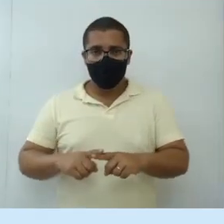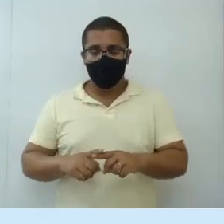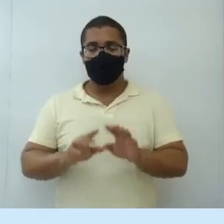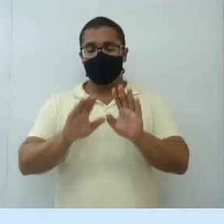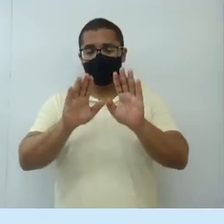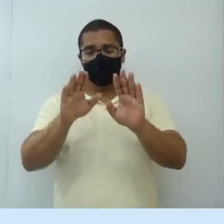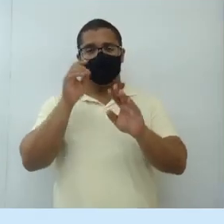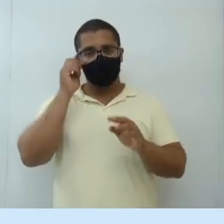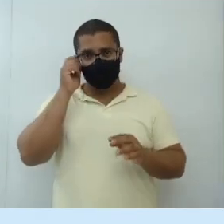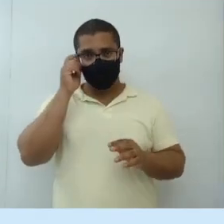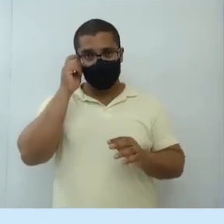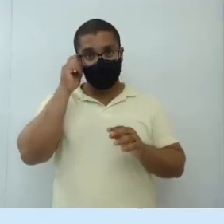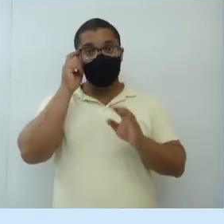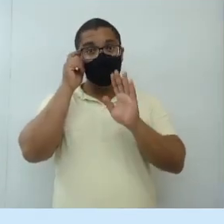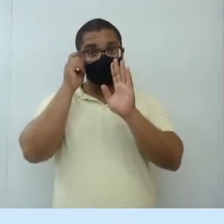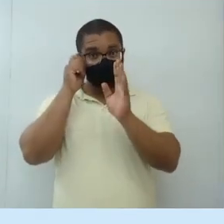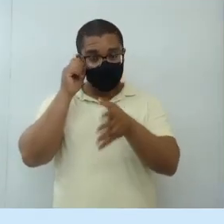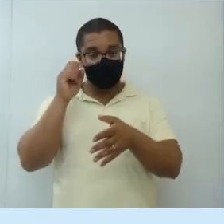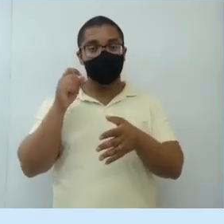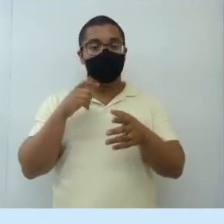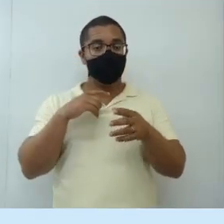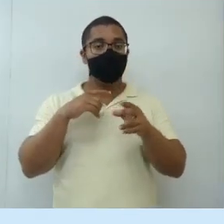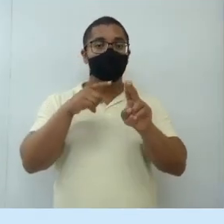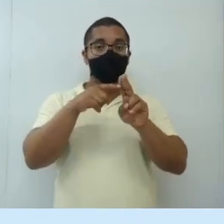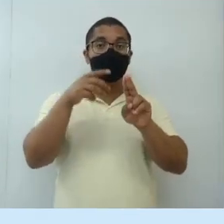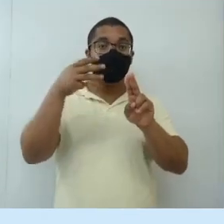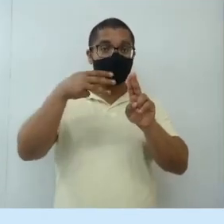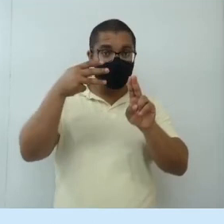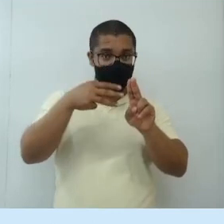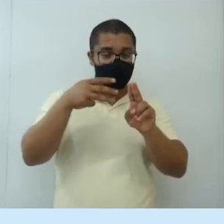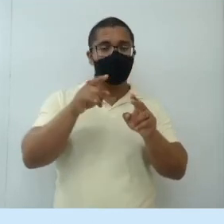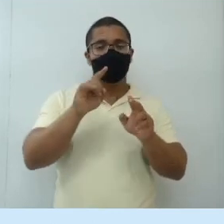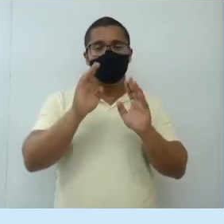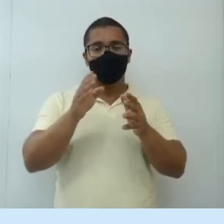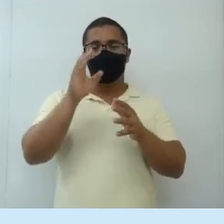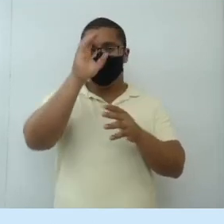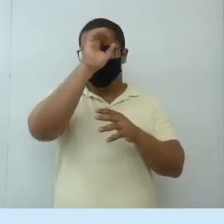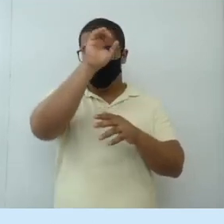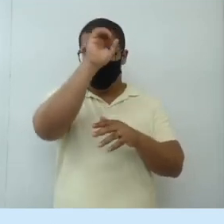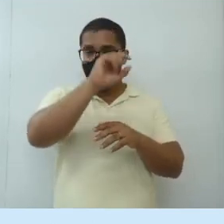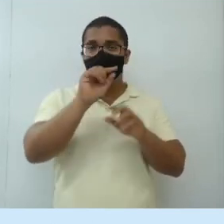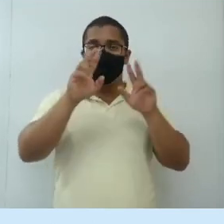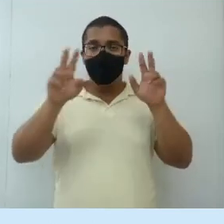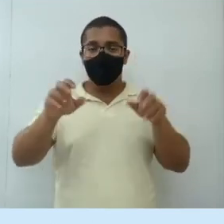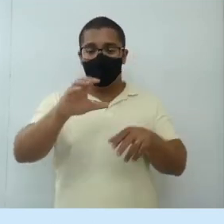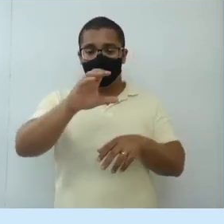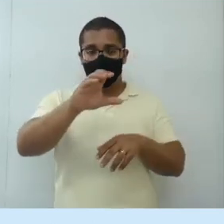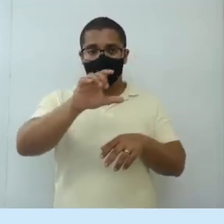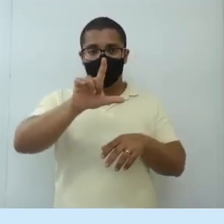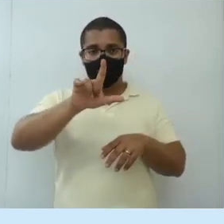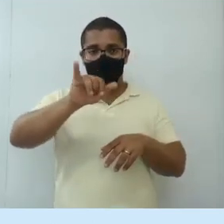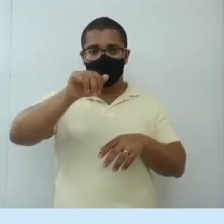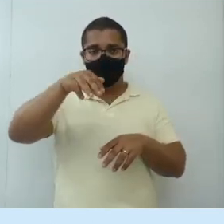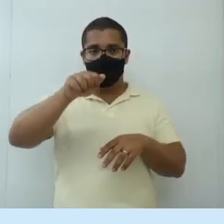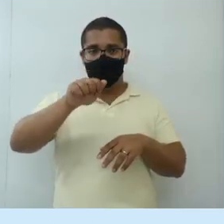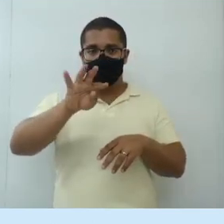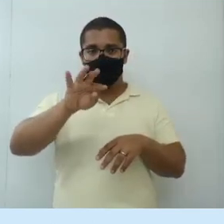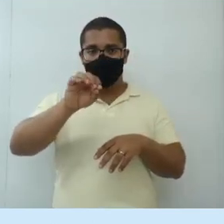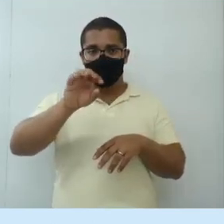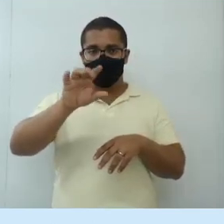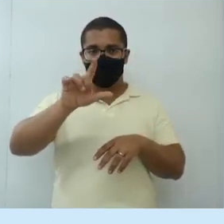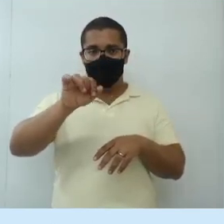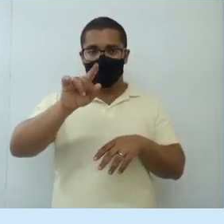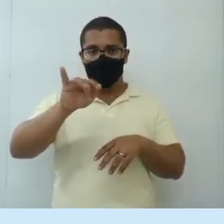nós trabalhamos logo no começo da unidade a climatologia é um assunto fundamental extremamente